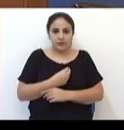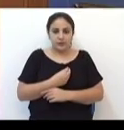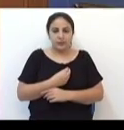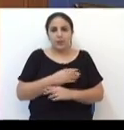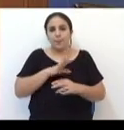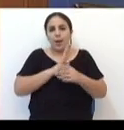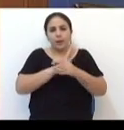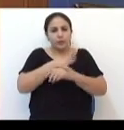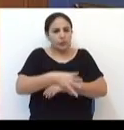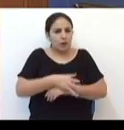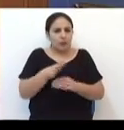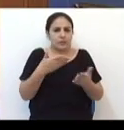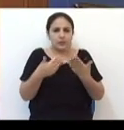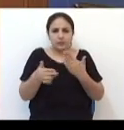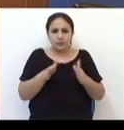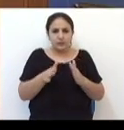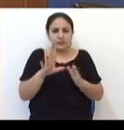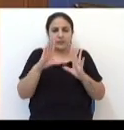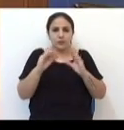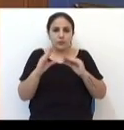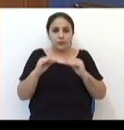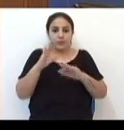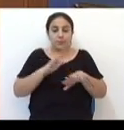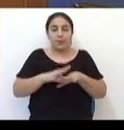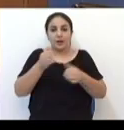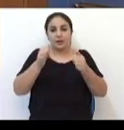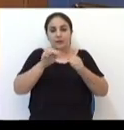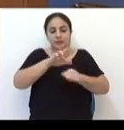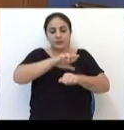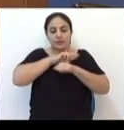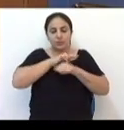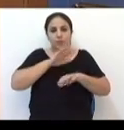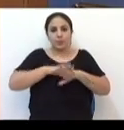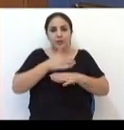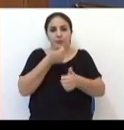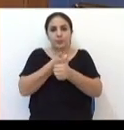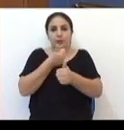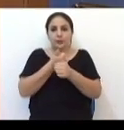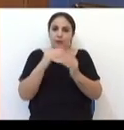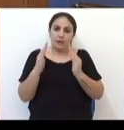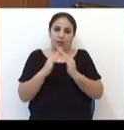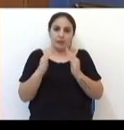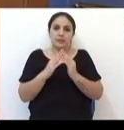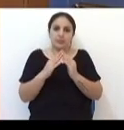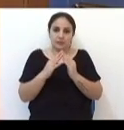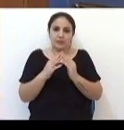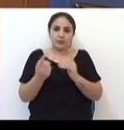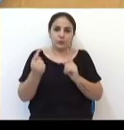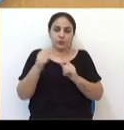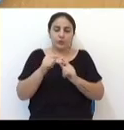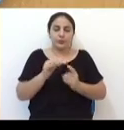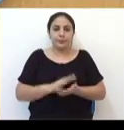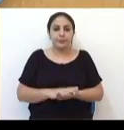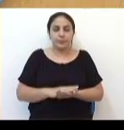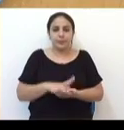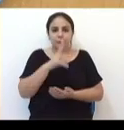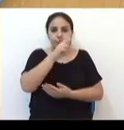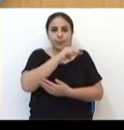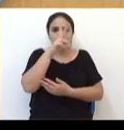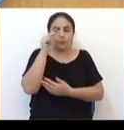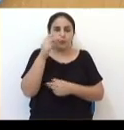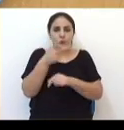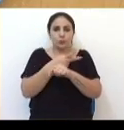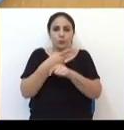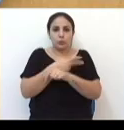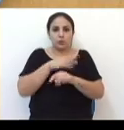portanto, madrugada, alta hora da noite, desembarcando em lugar mais seguro e em lugar mais próximo da sua casa. Essa é a intenção. A